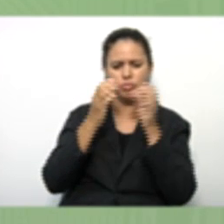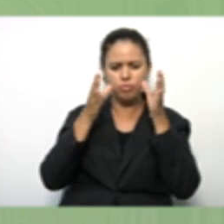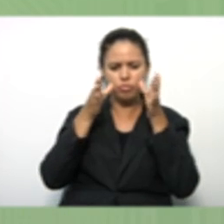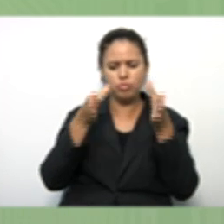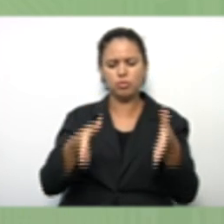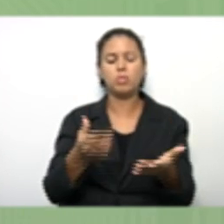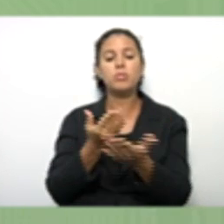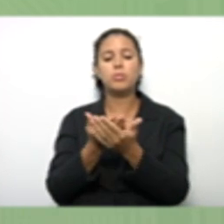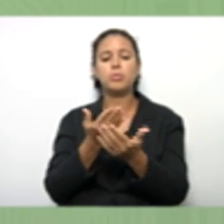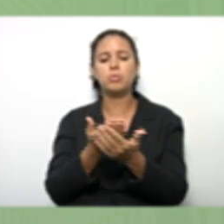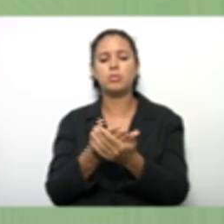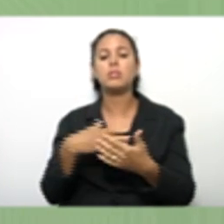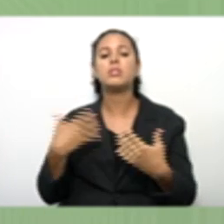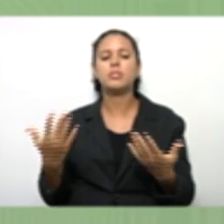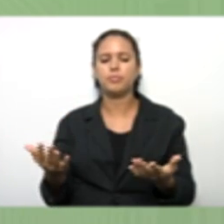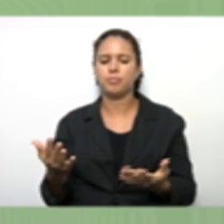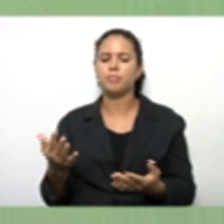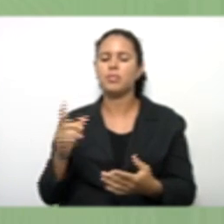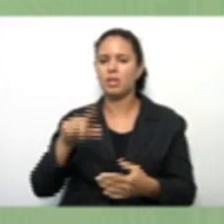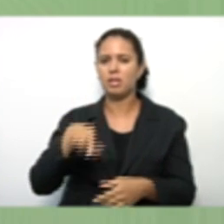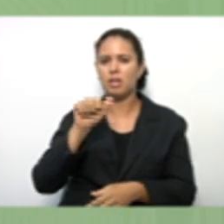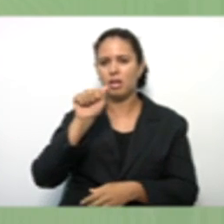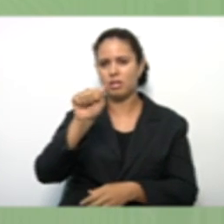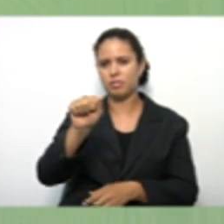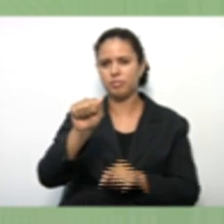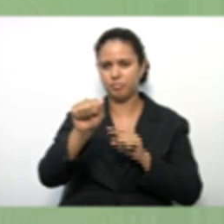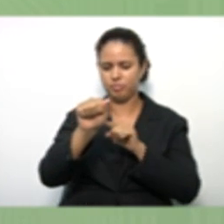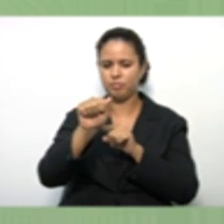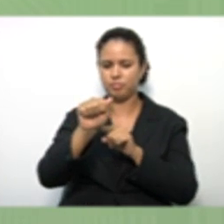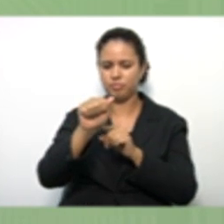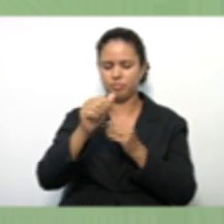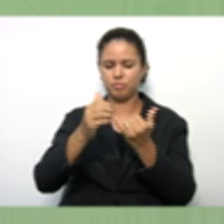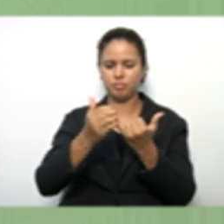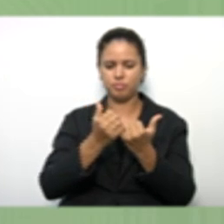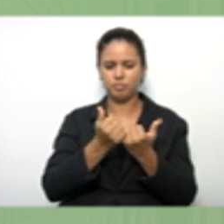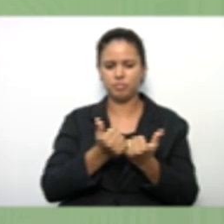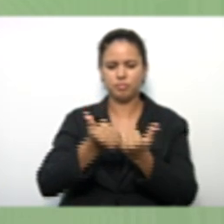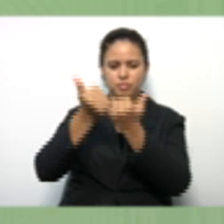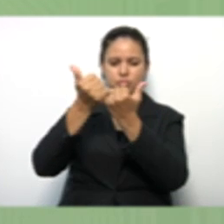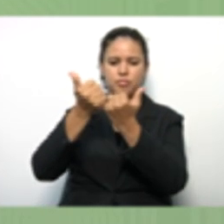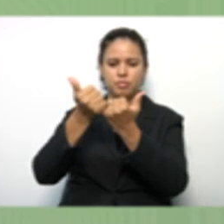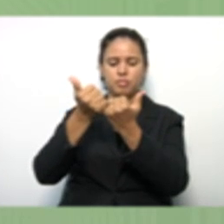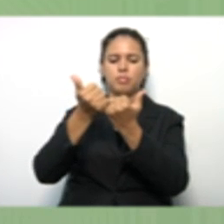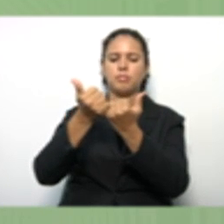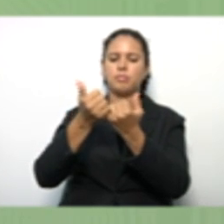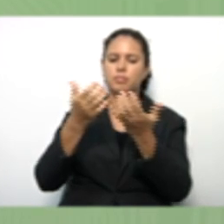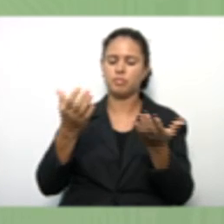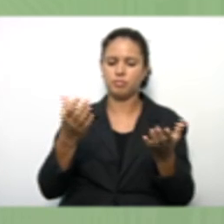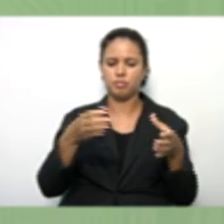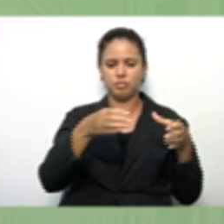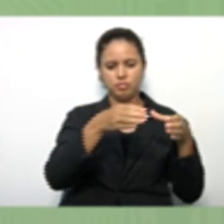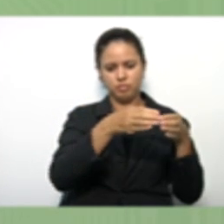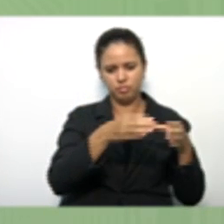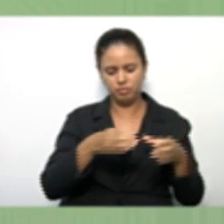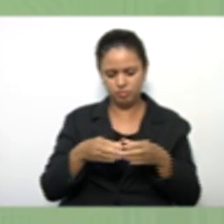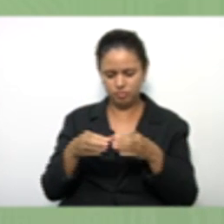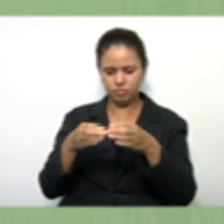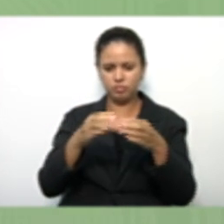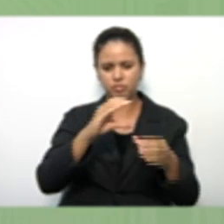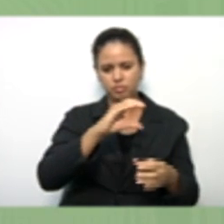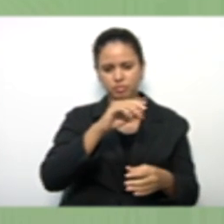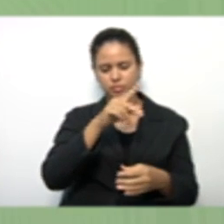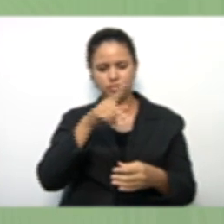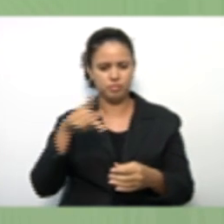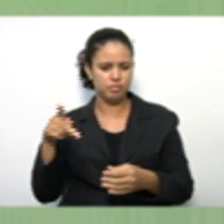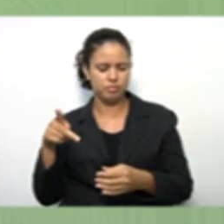é a letra A. Patrimônio das entidades. O patrimônio das entidades é